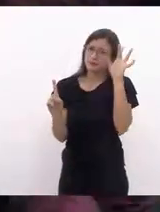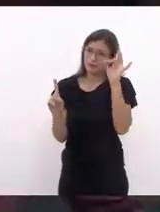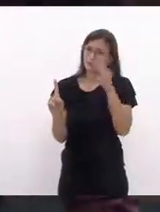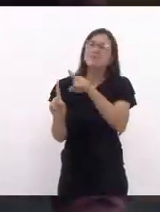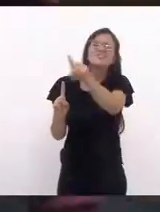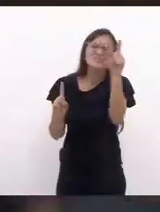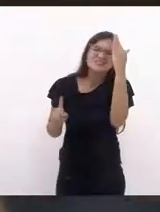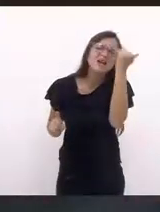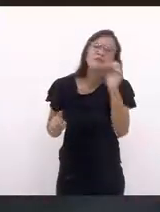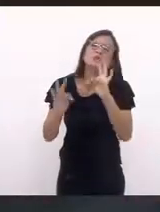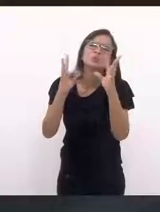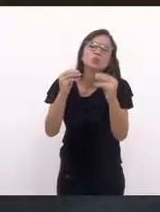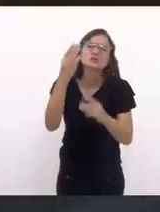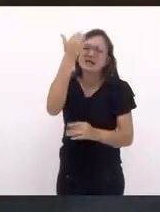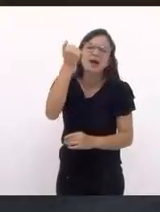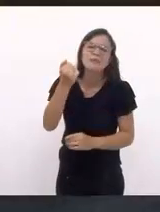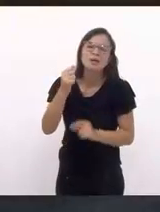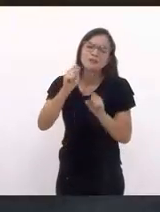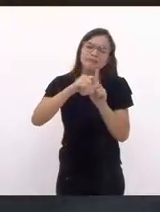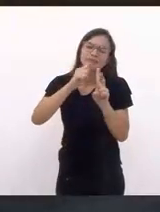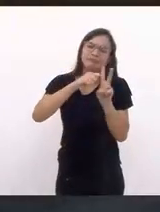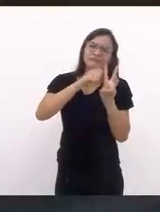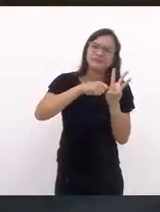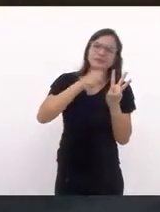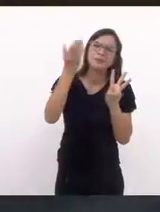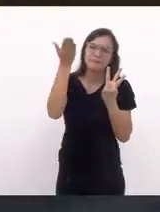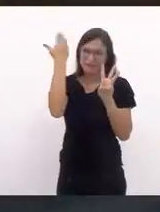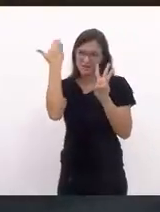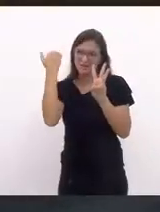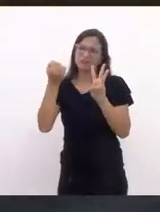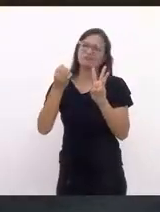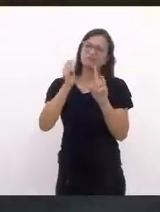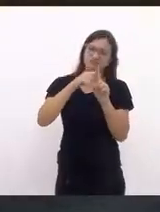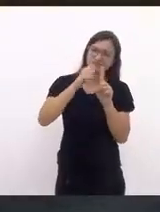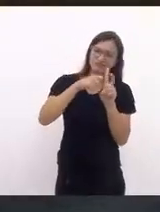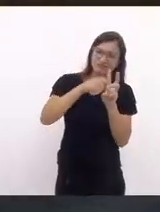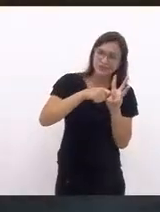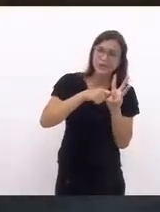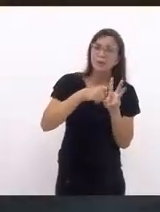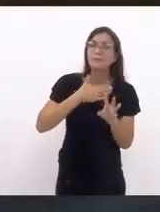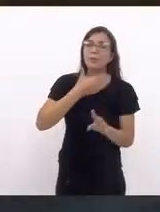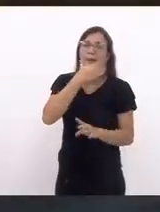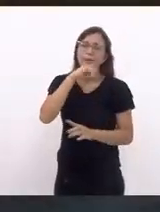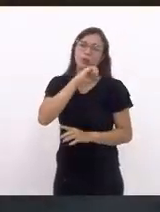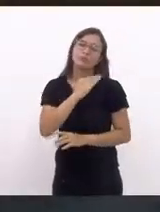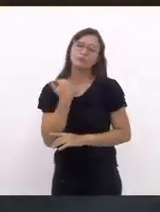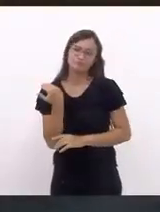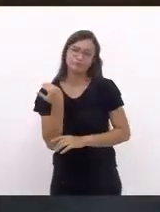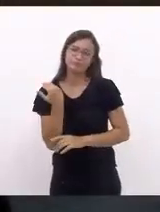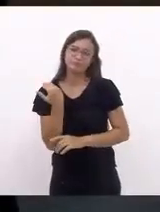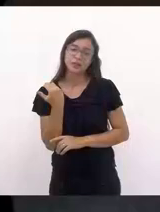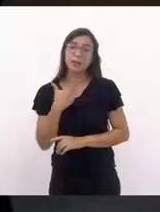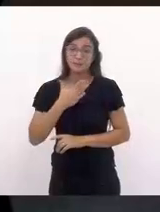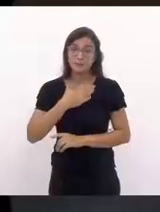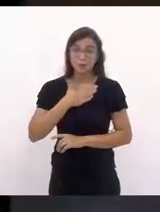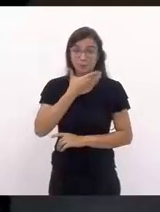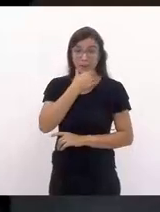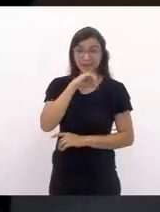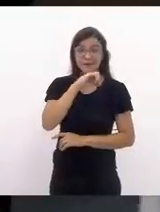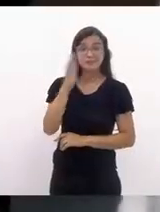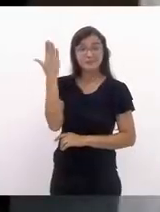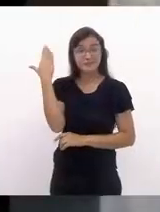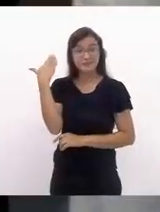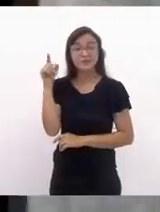aqui que eu perdi meu pai para fazer três meses agora meu pai Deputado rosenverg foi soldado